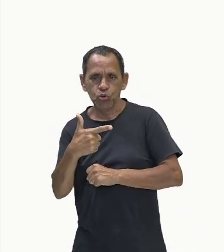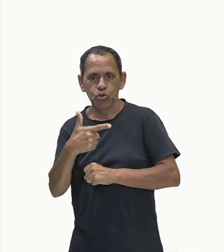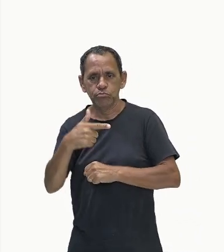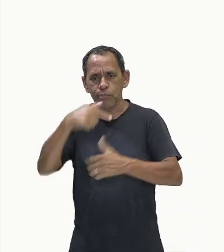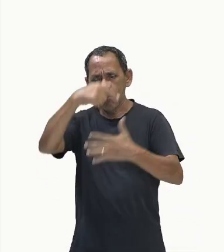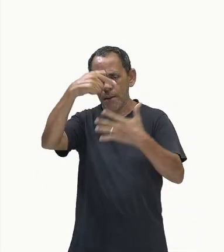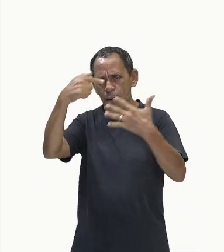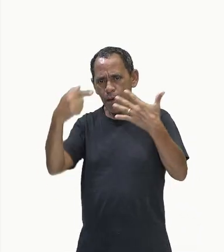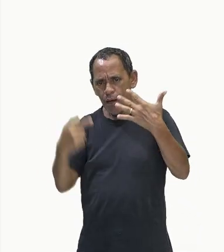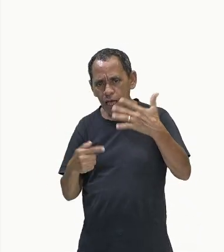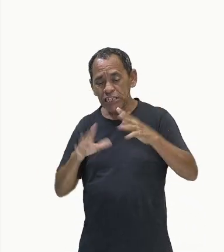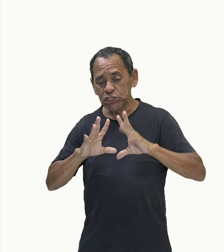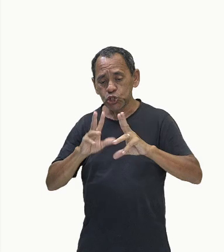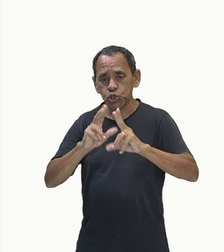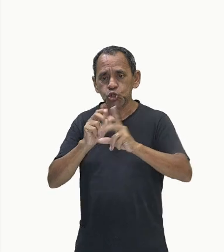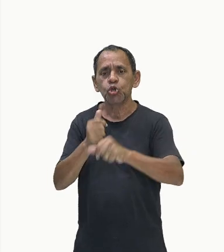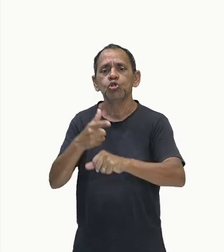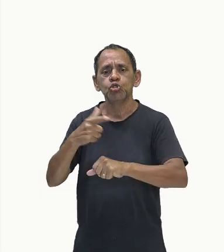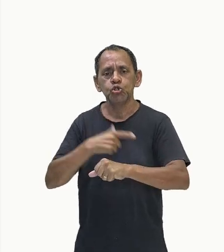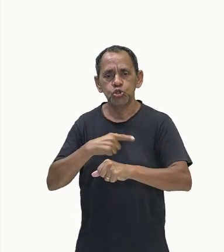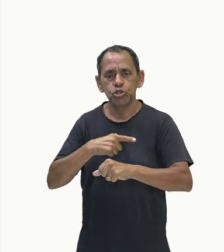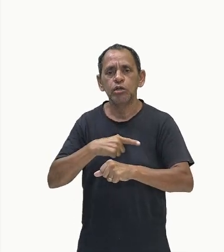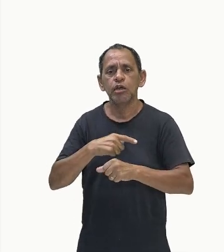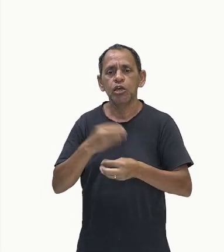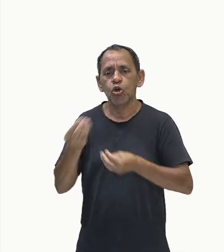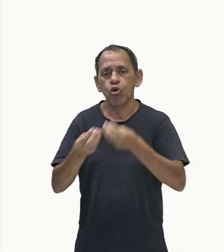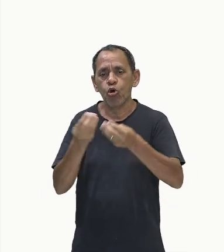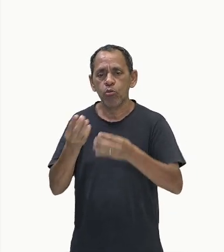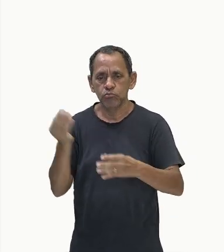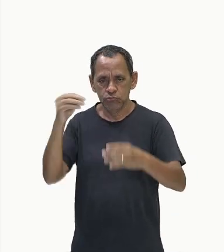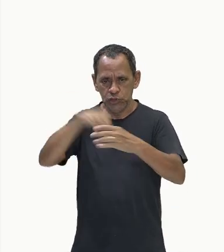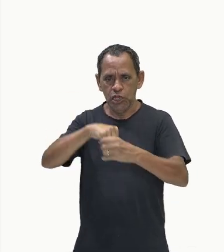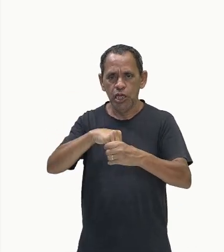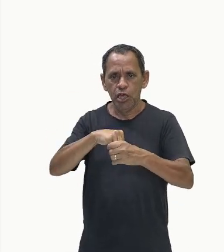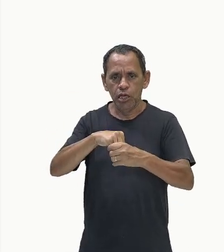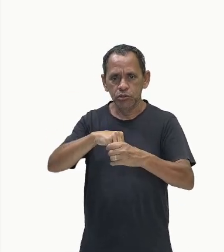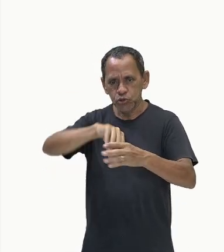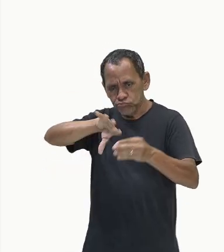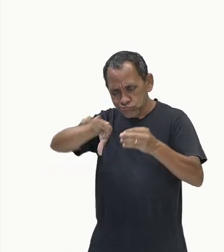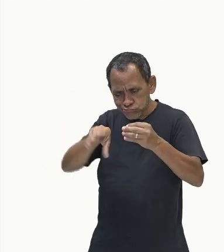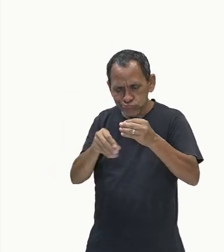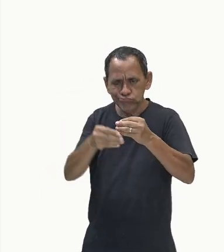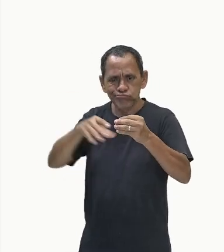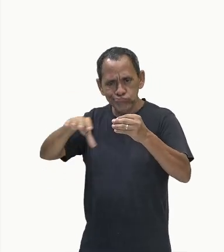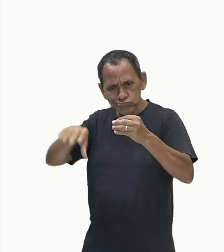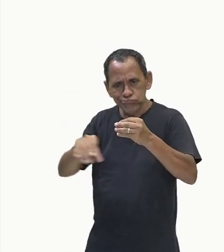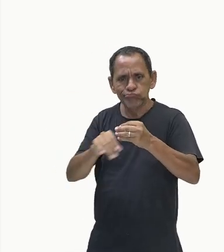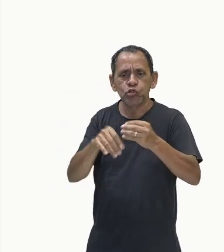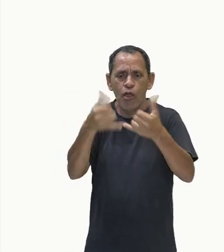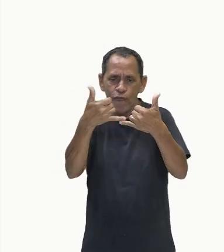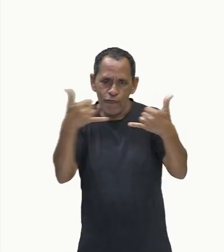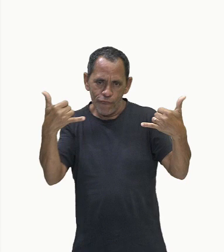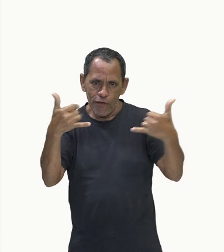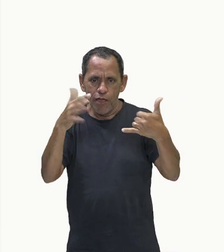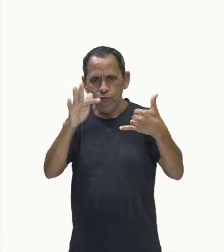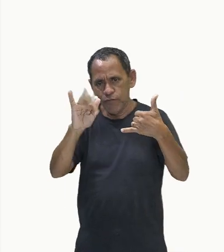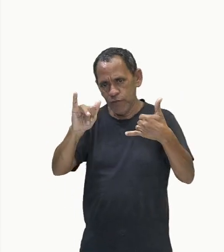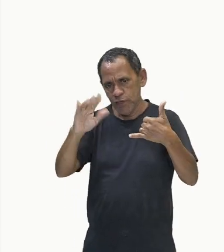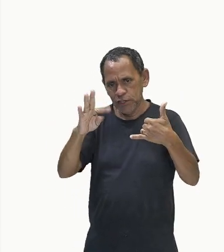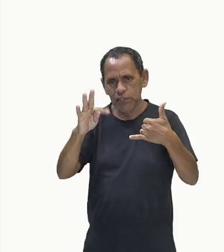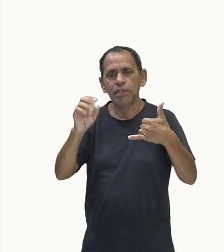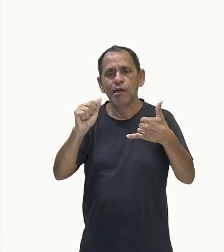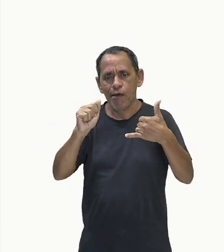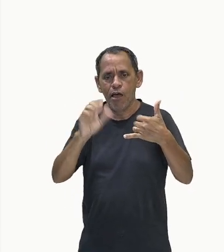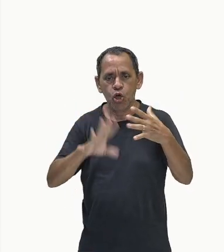guanina, todos esses eles vão estar compondo essa fita de DNA e o conjunto